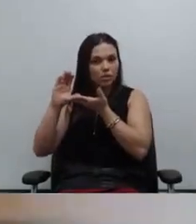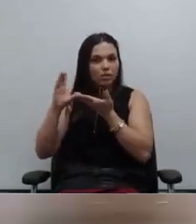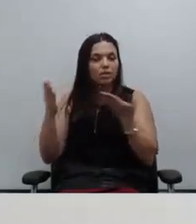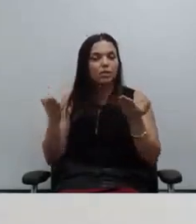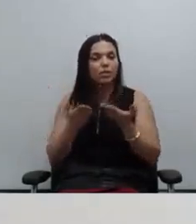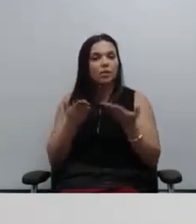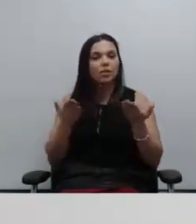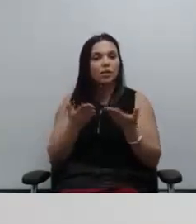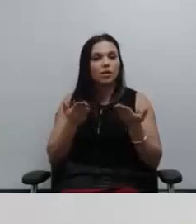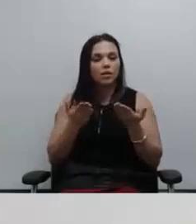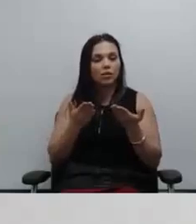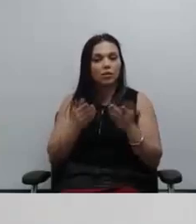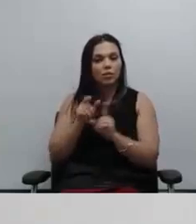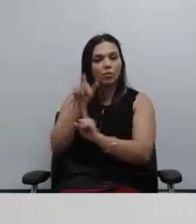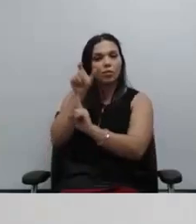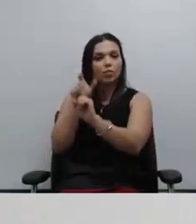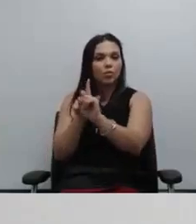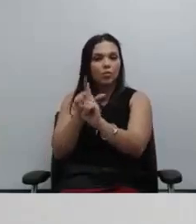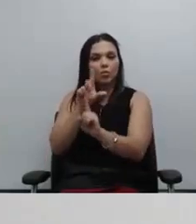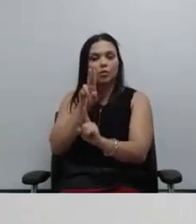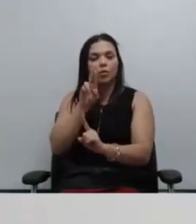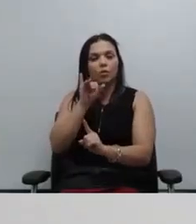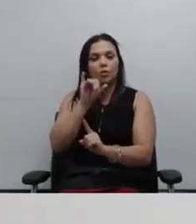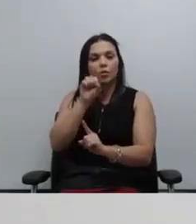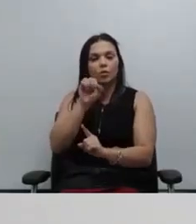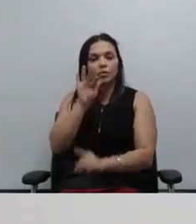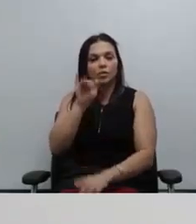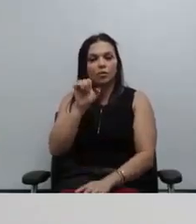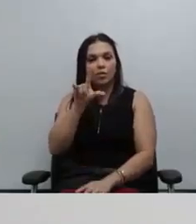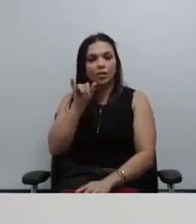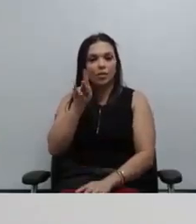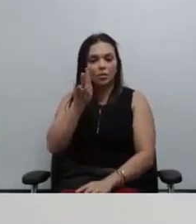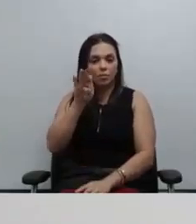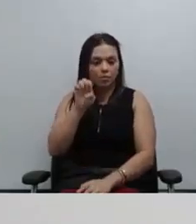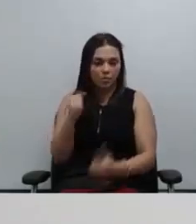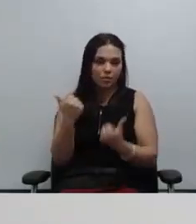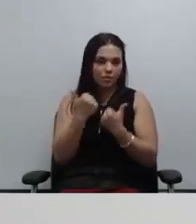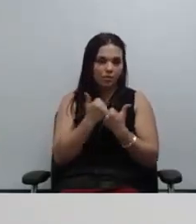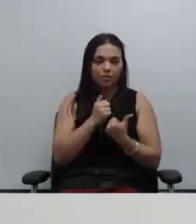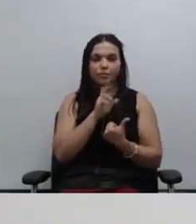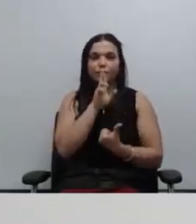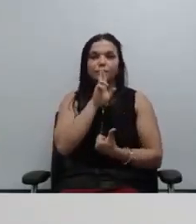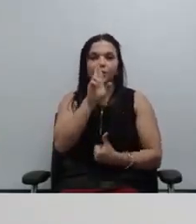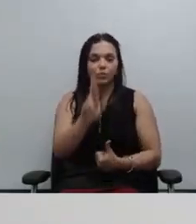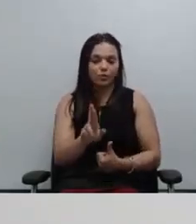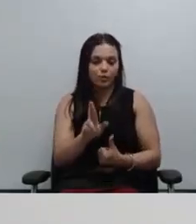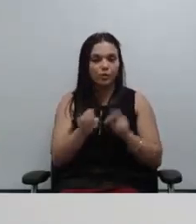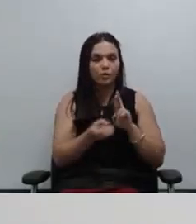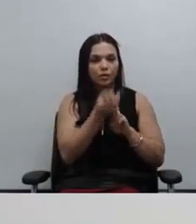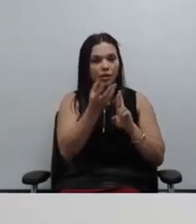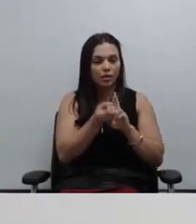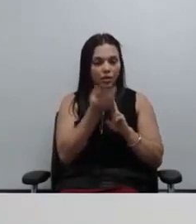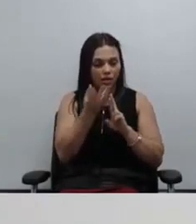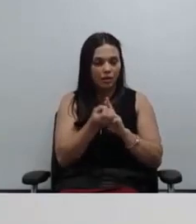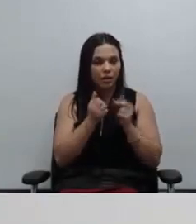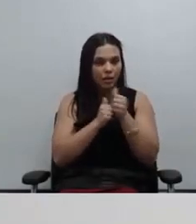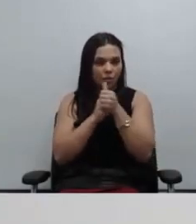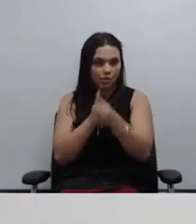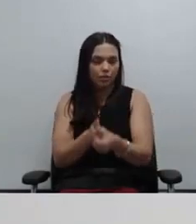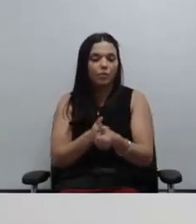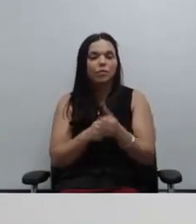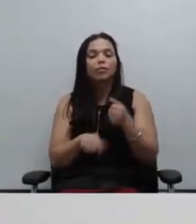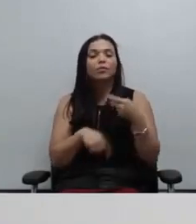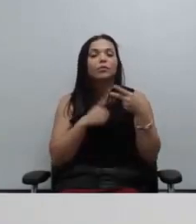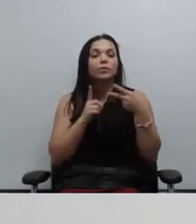ordem de antiguidade ao conselheiro Luiz Felipe Azevedo Fagundes. Com o relator, presidente.